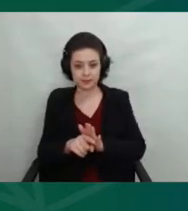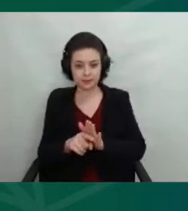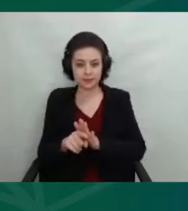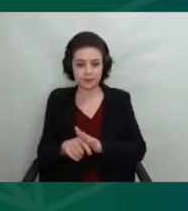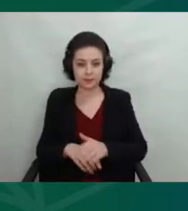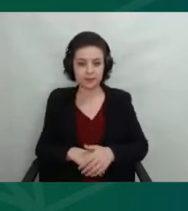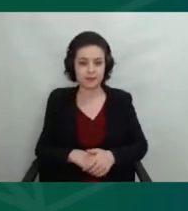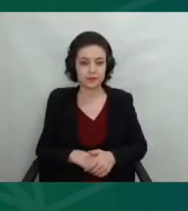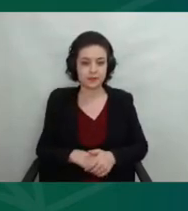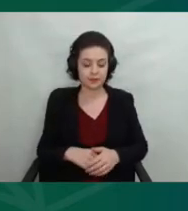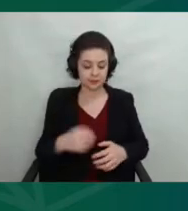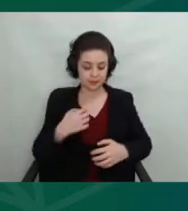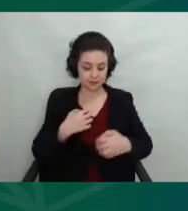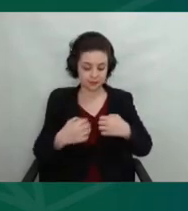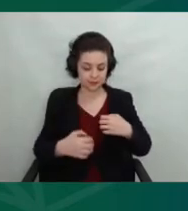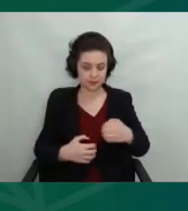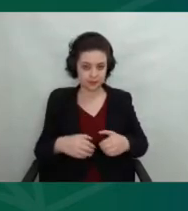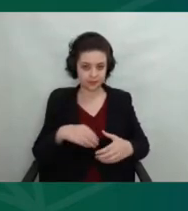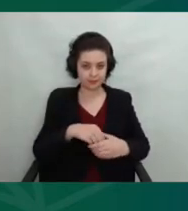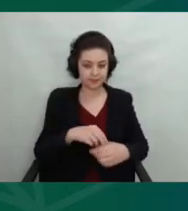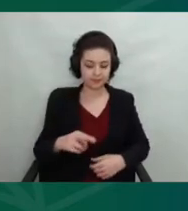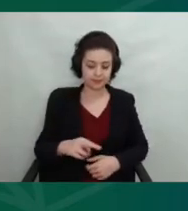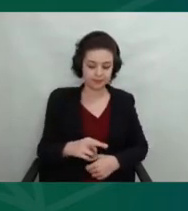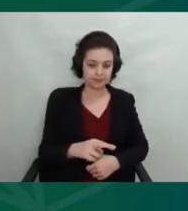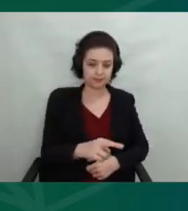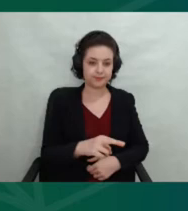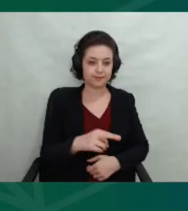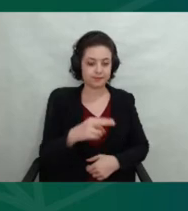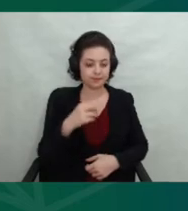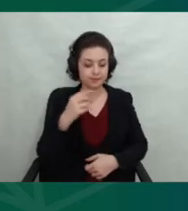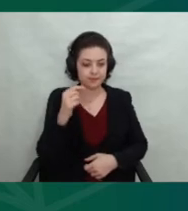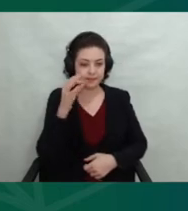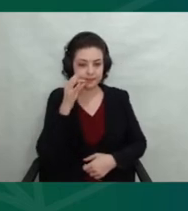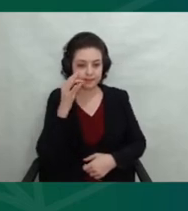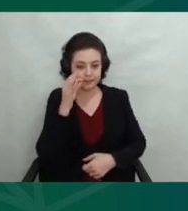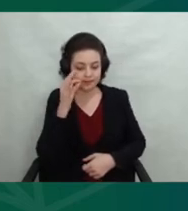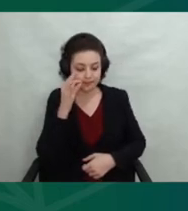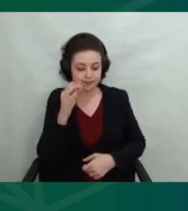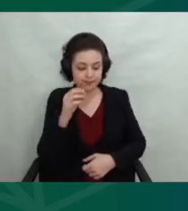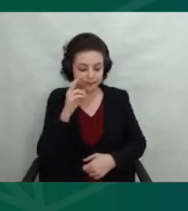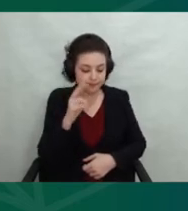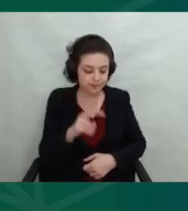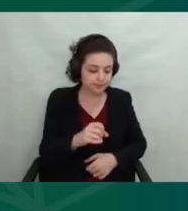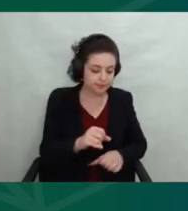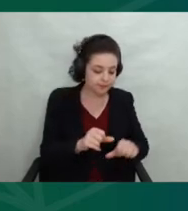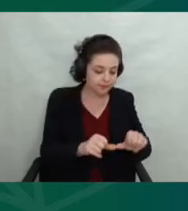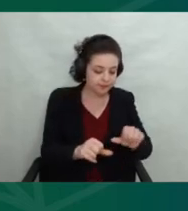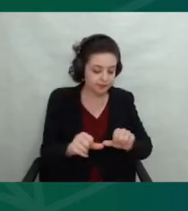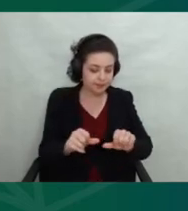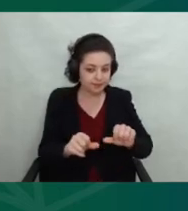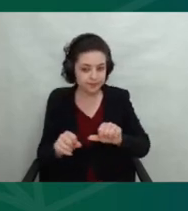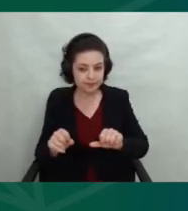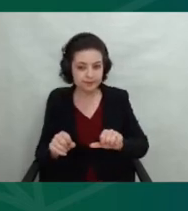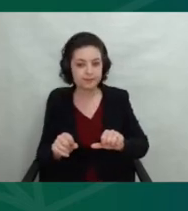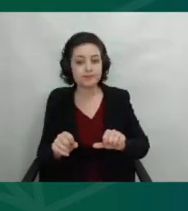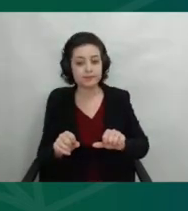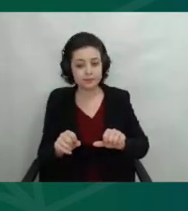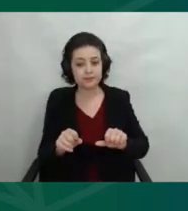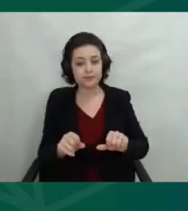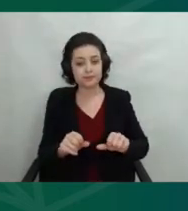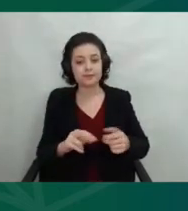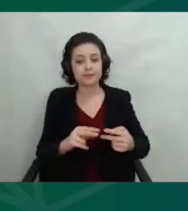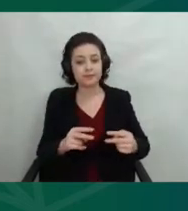de camundongos para ver se ele apresentava efeito mutagênico ou genotóxico. Avaliamos